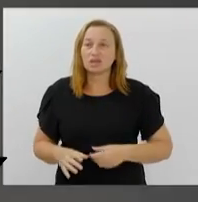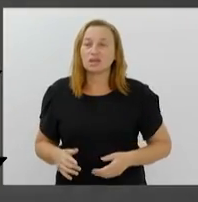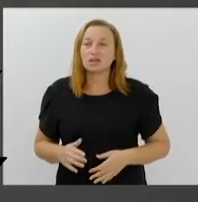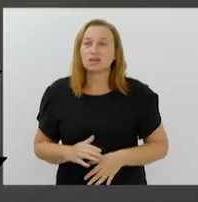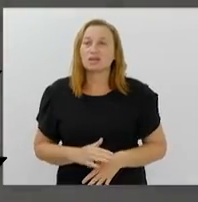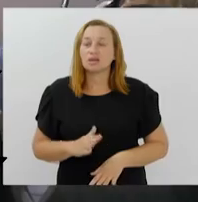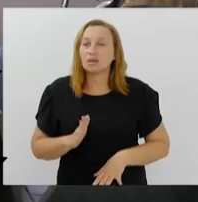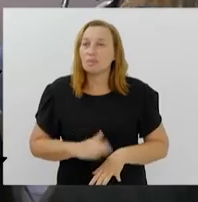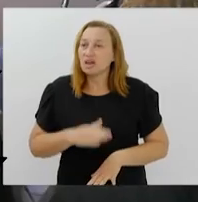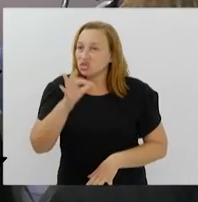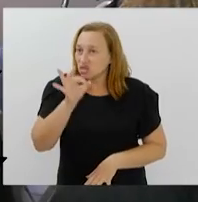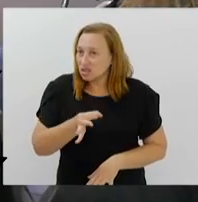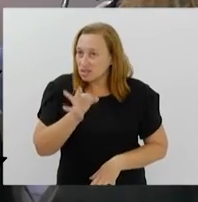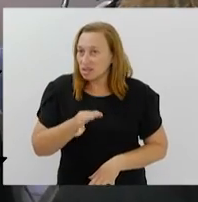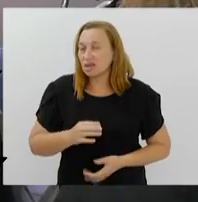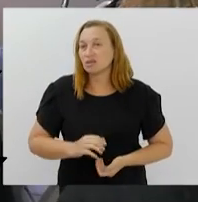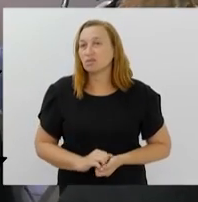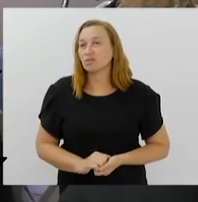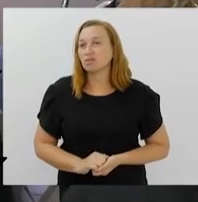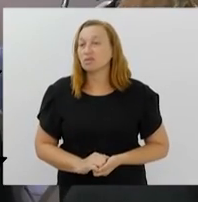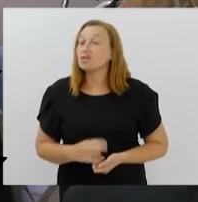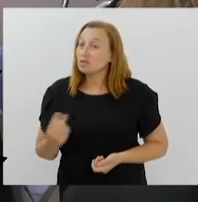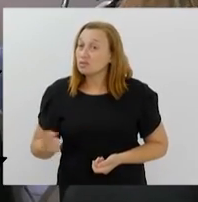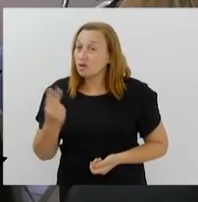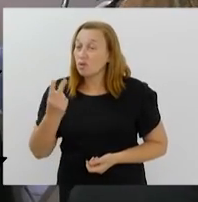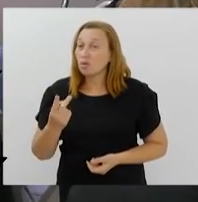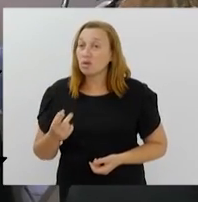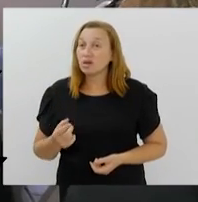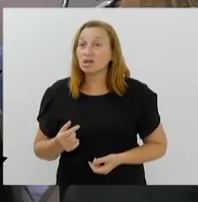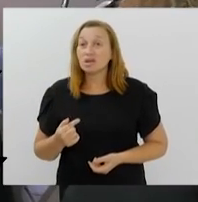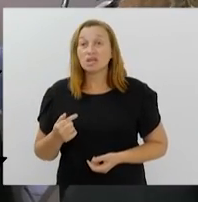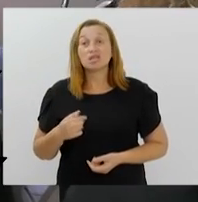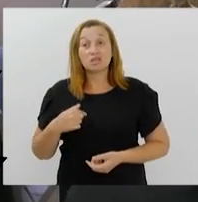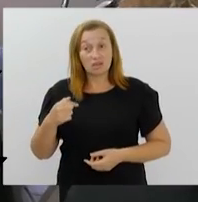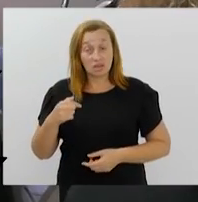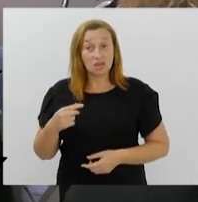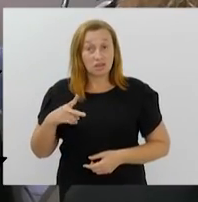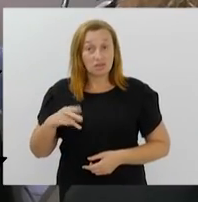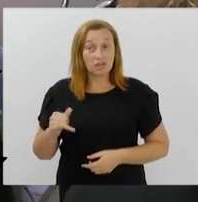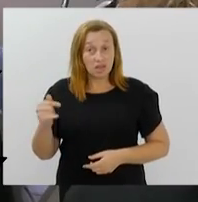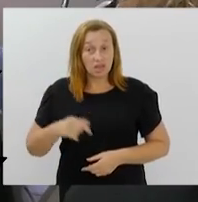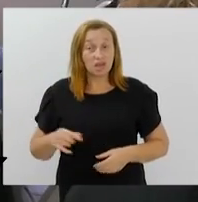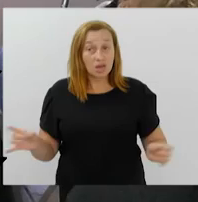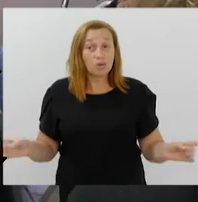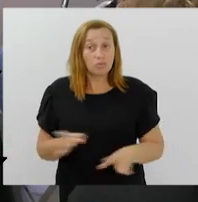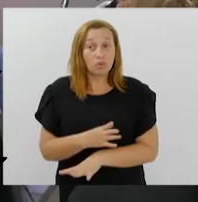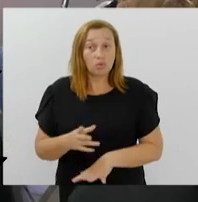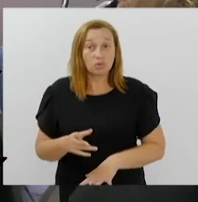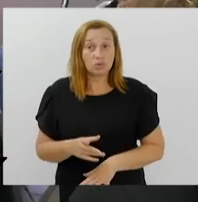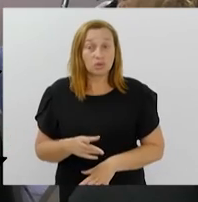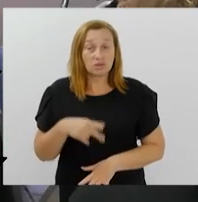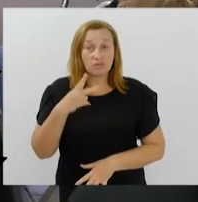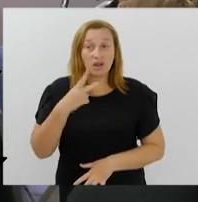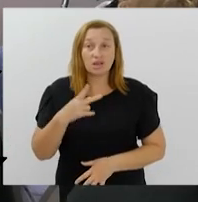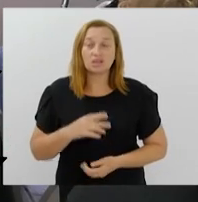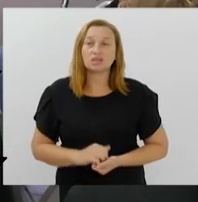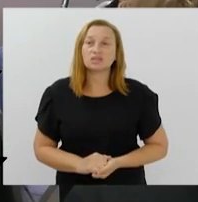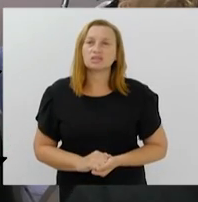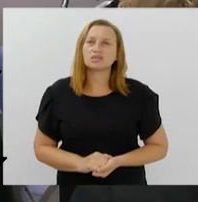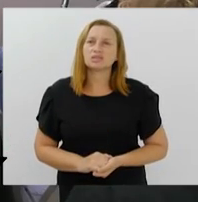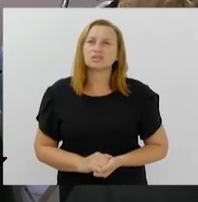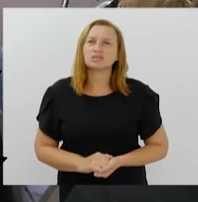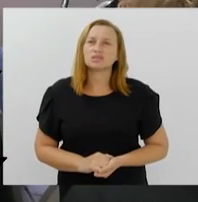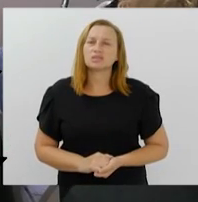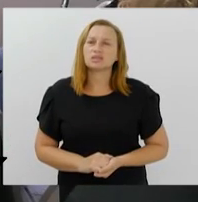legitim conseguir não mais do que e a gente vai tá aqui pronto para bater o pé eles entram com ação e a gente continua firmado